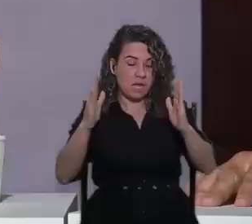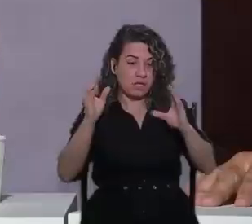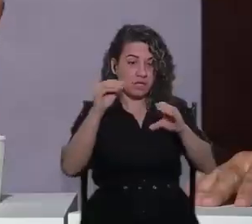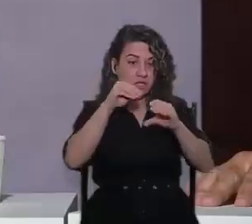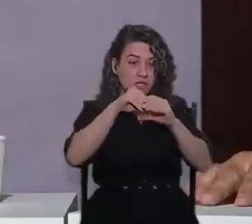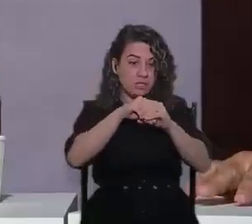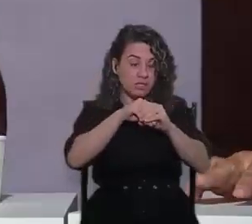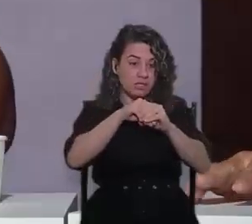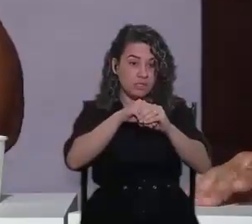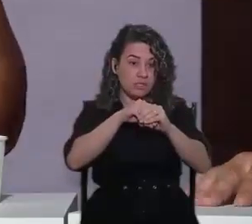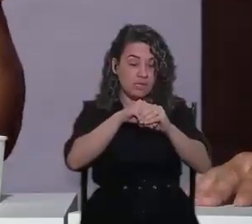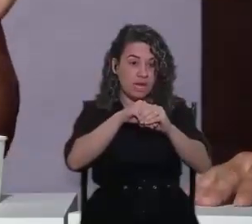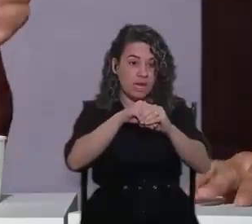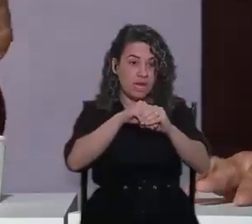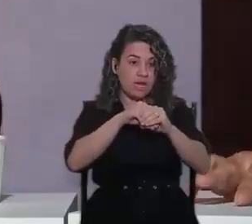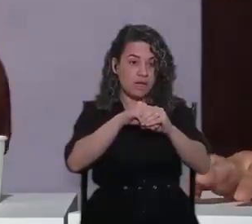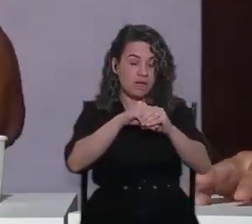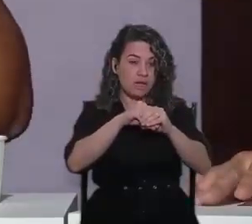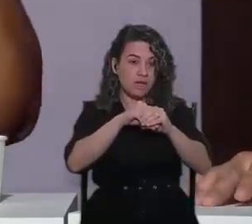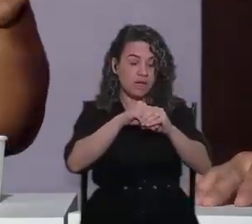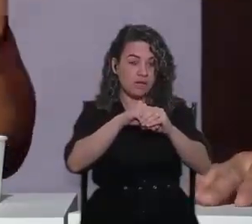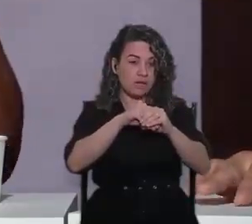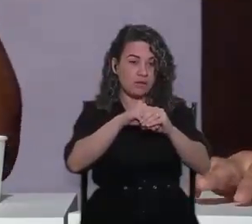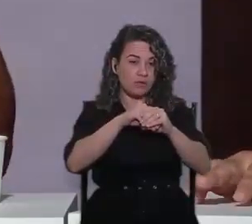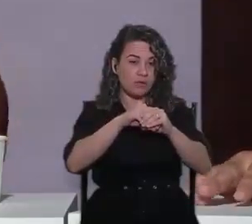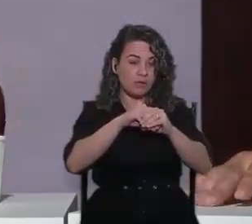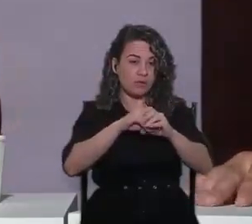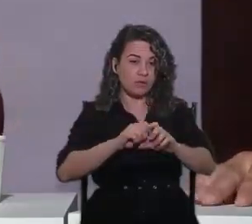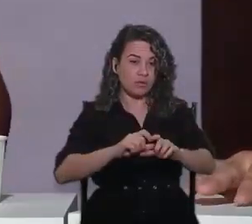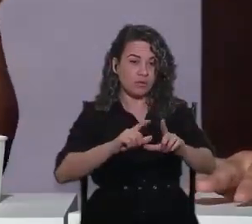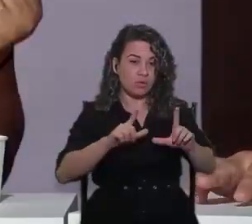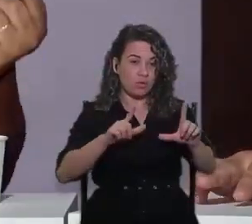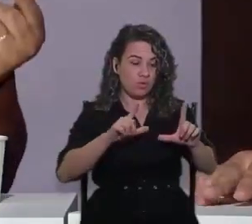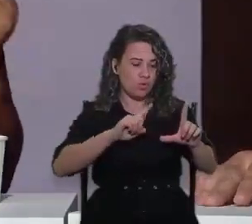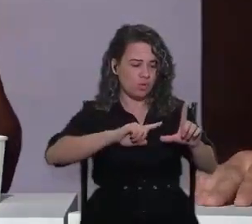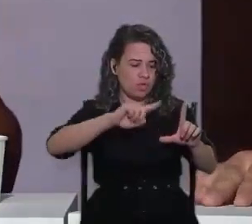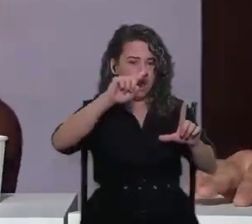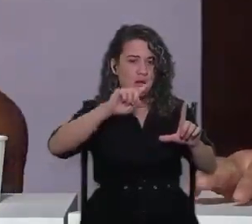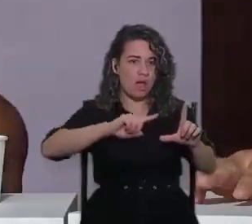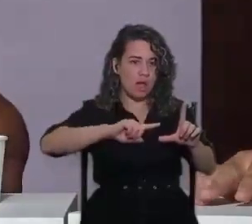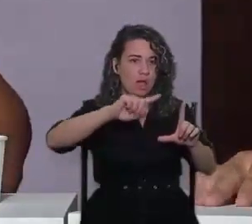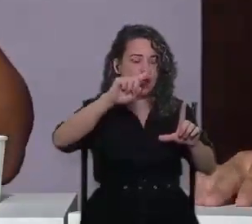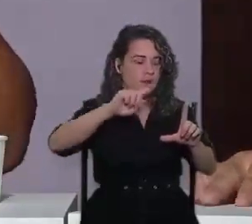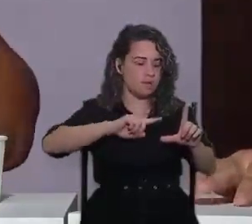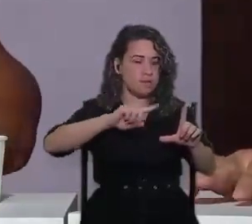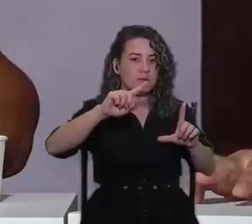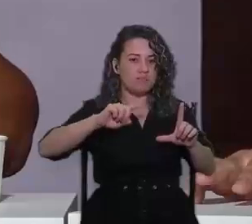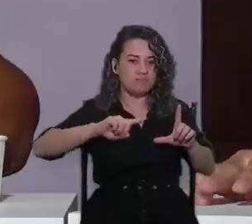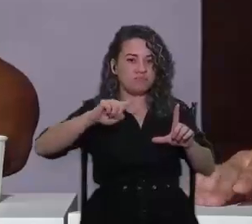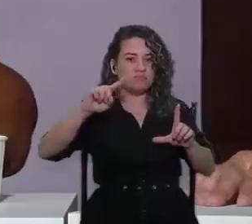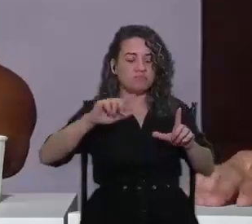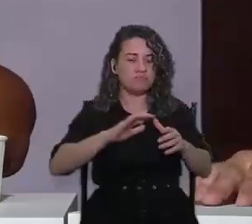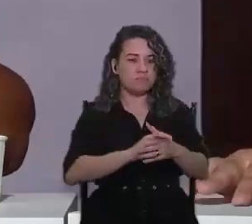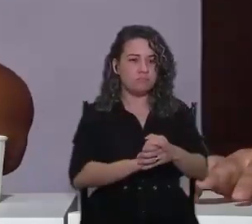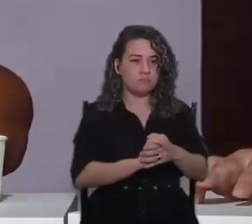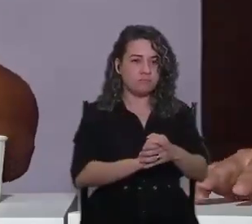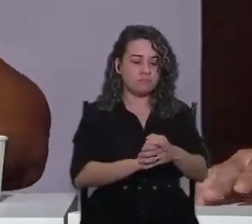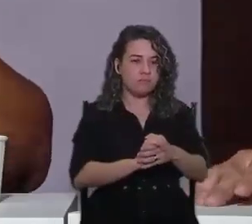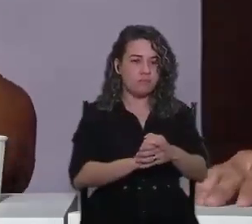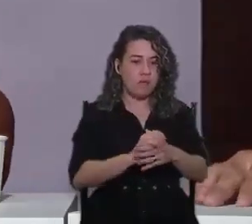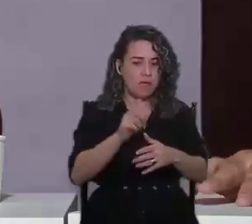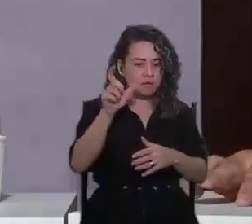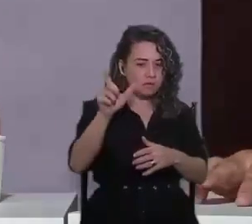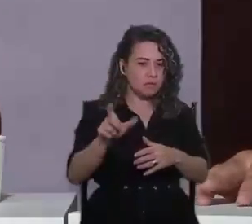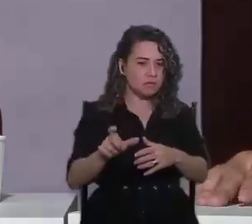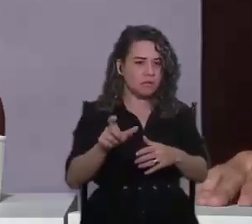é patrocinada, é uma estante virtual que você vai colocando seus livros e as pessoas vão lendo os livros que você está bem mais